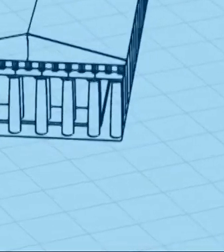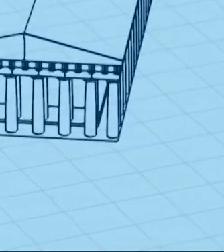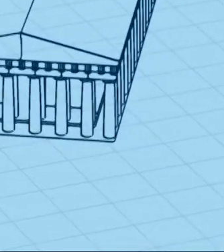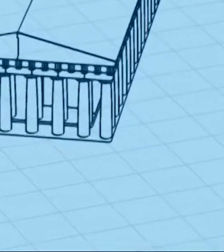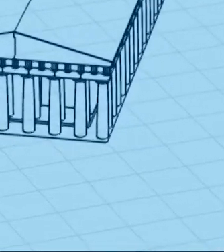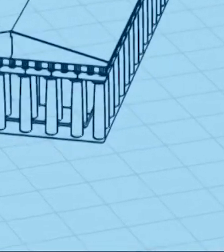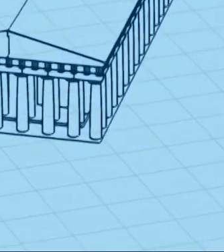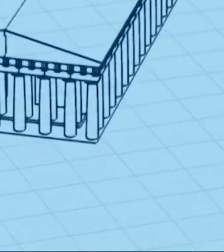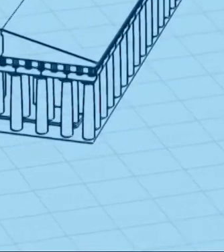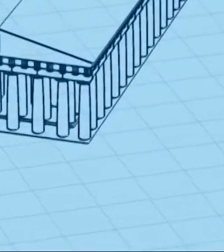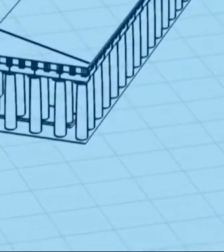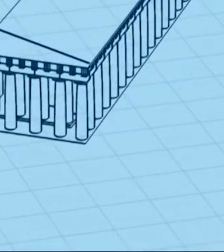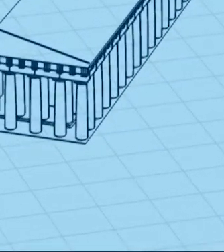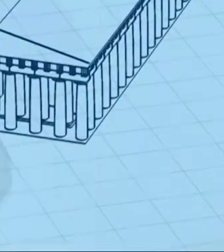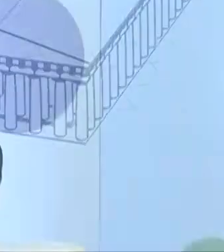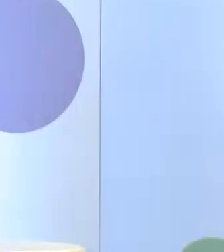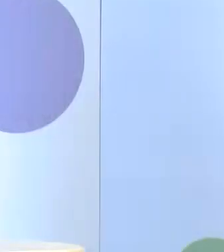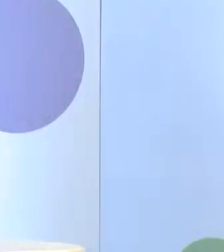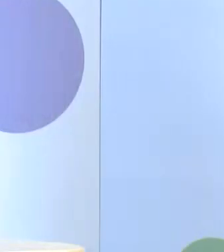Oi